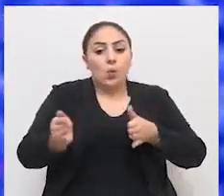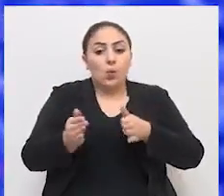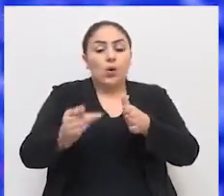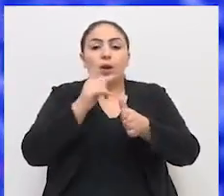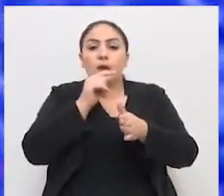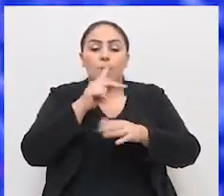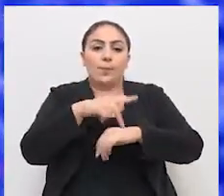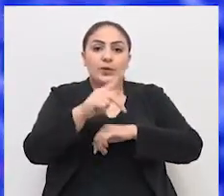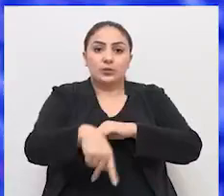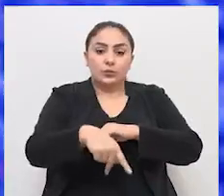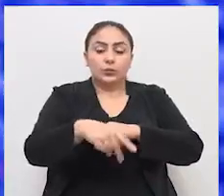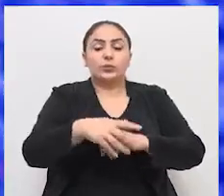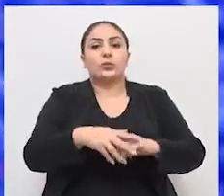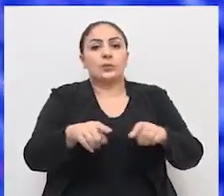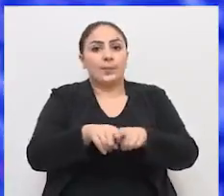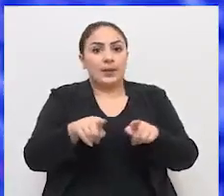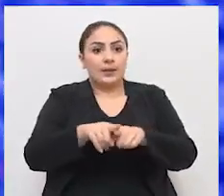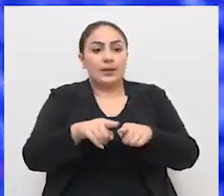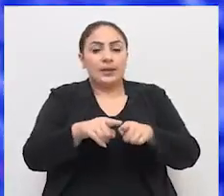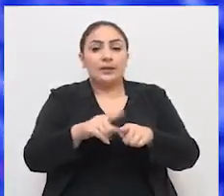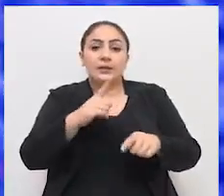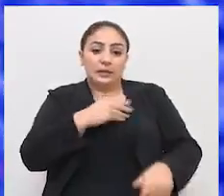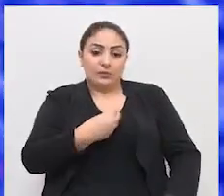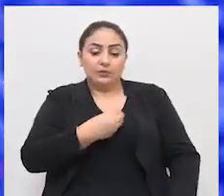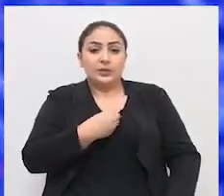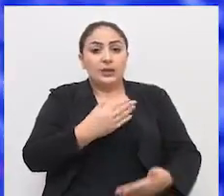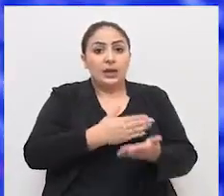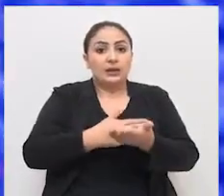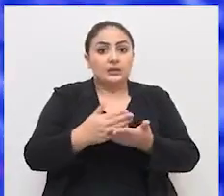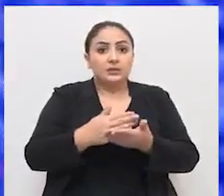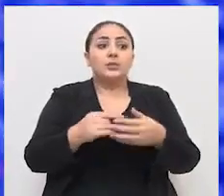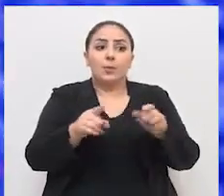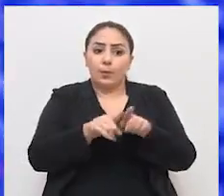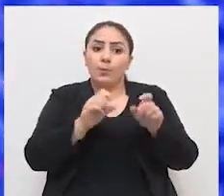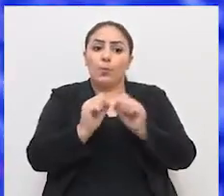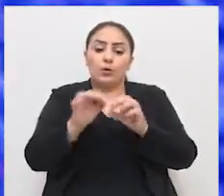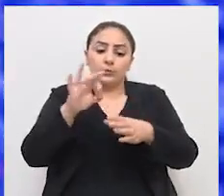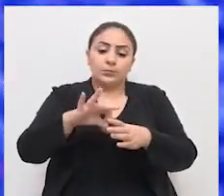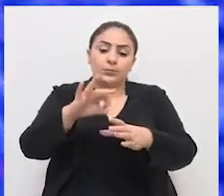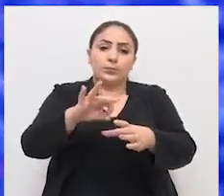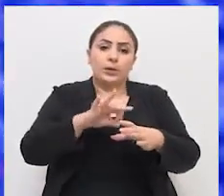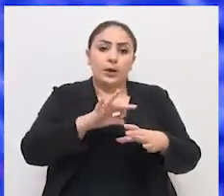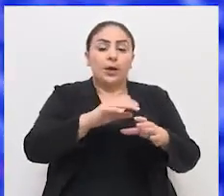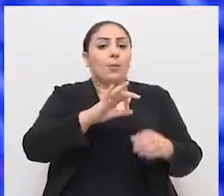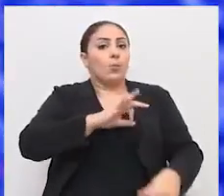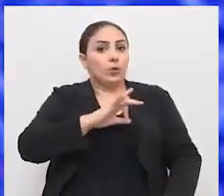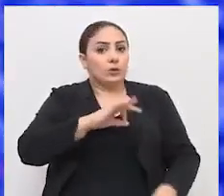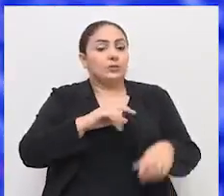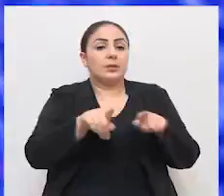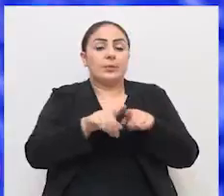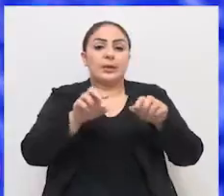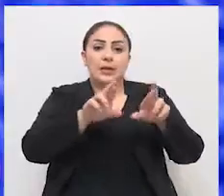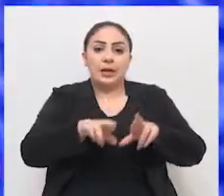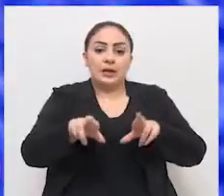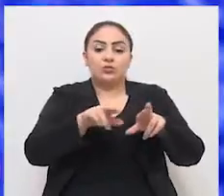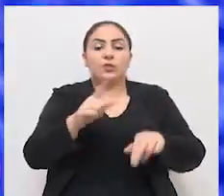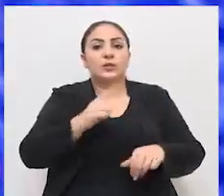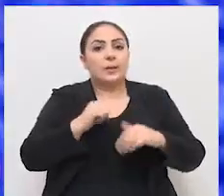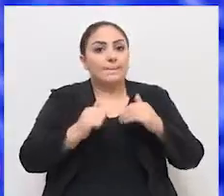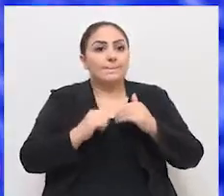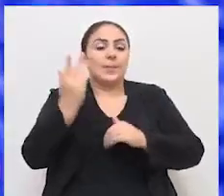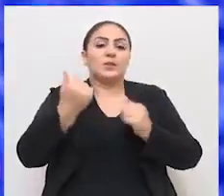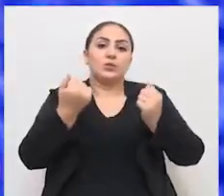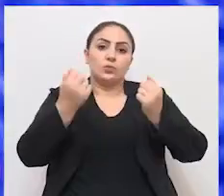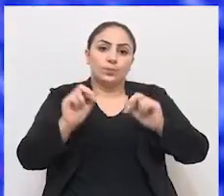Passo Fundo, onde passam, né, as nascentes, onde também são agricultáveis. Então a Brigada Militar na região